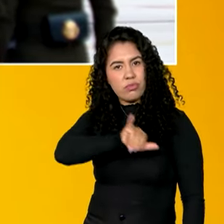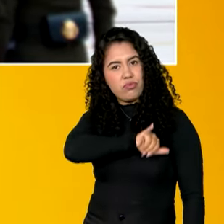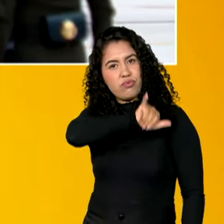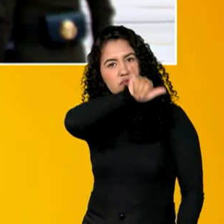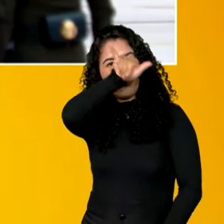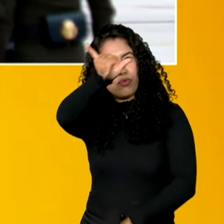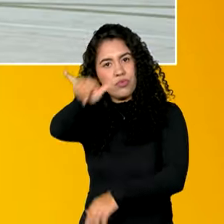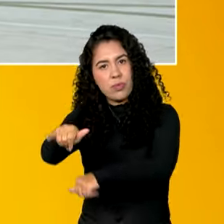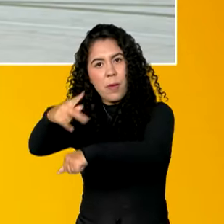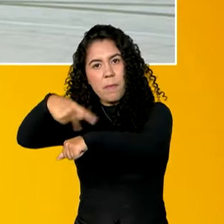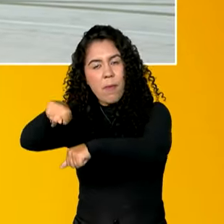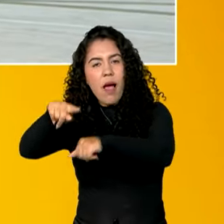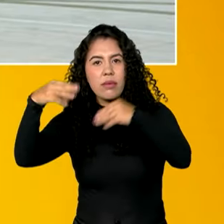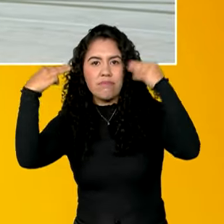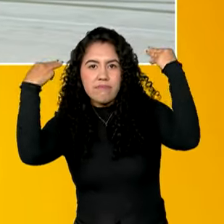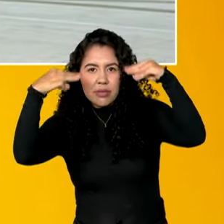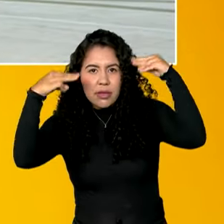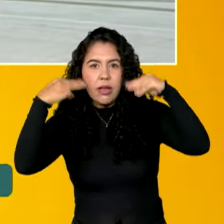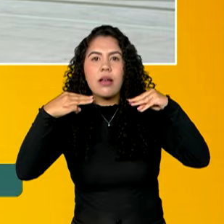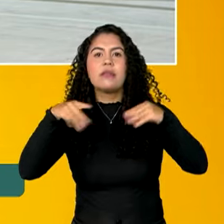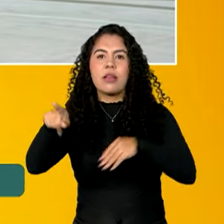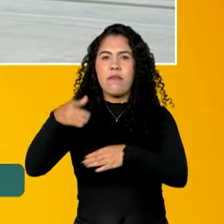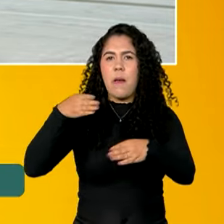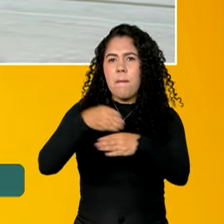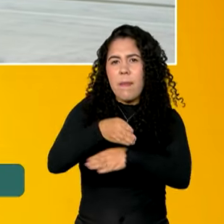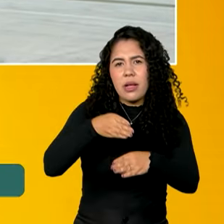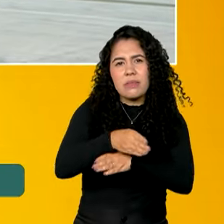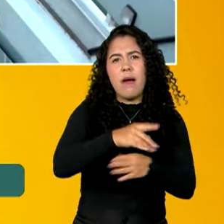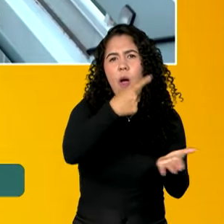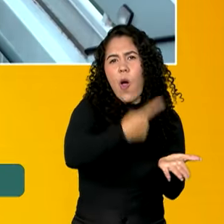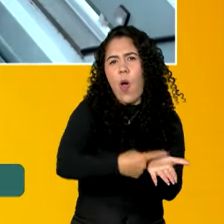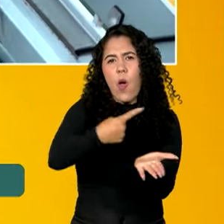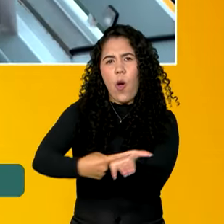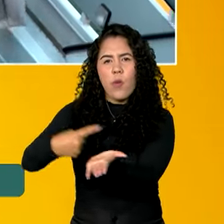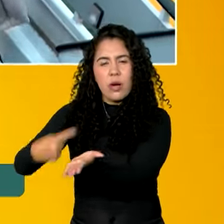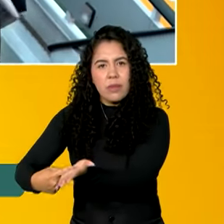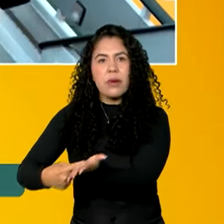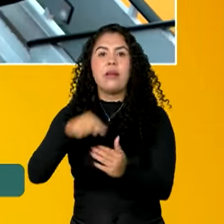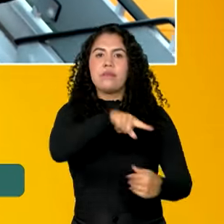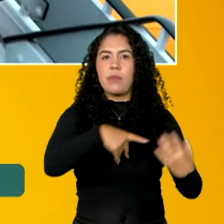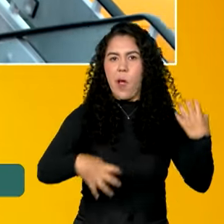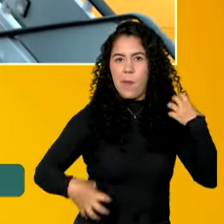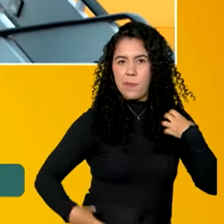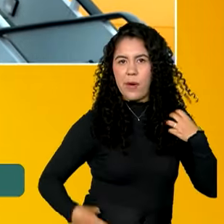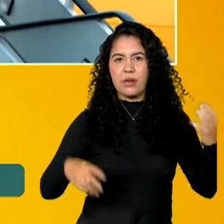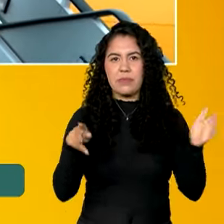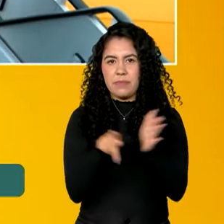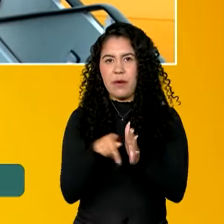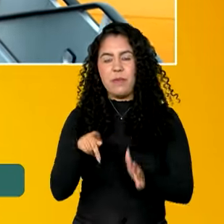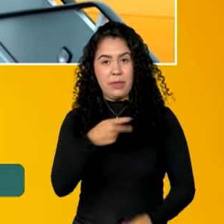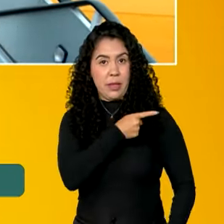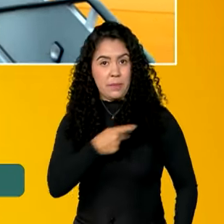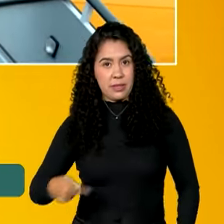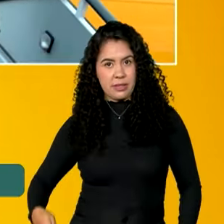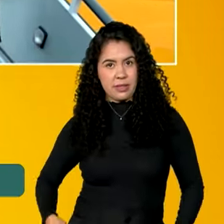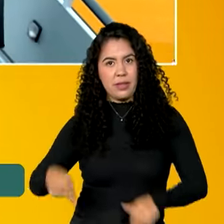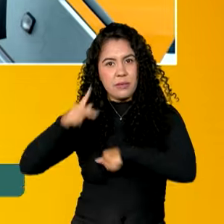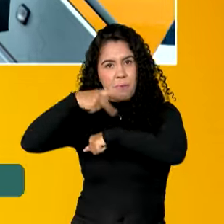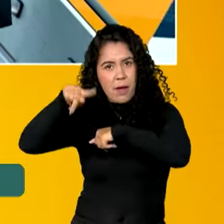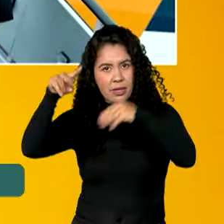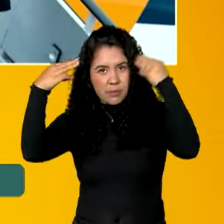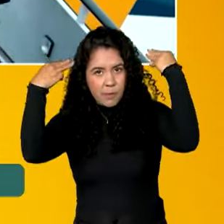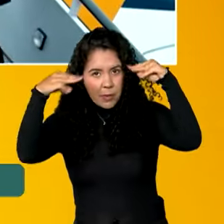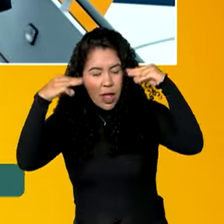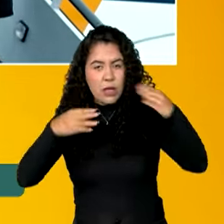de compromissos, incluindo a posse da nova presidente do país, Cláudia Sheinbaum. Hoje, logo mais às 10 horas no horário